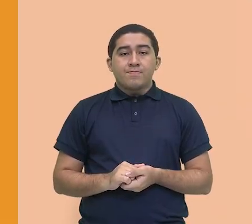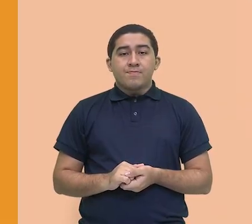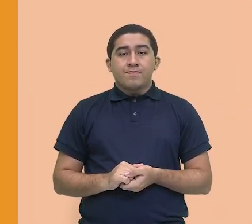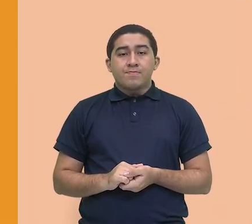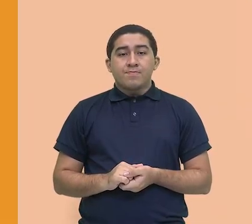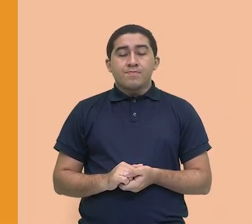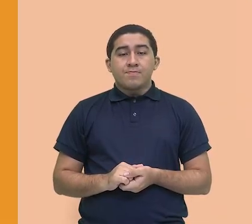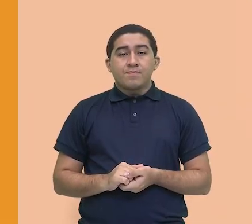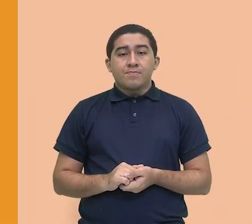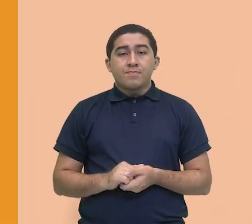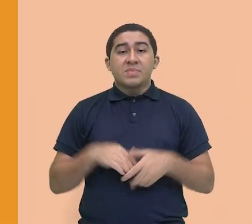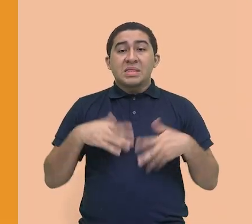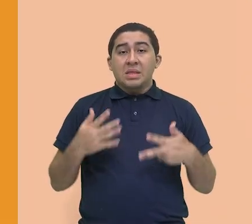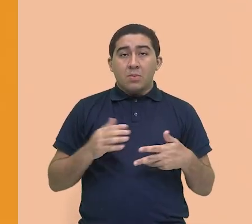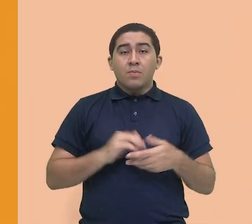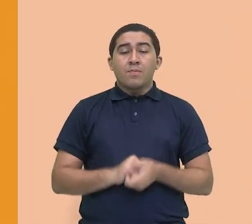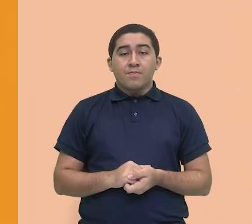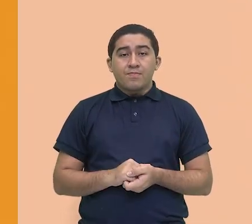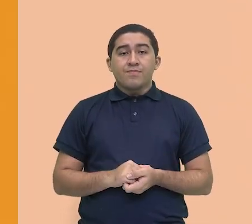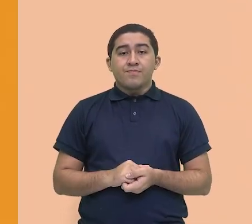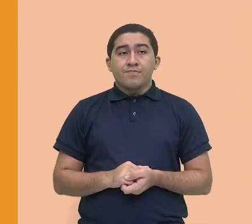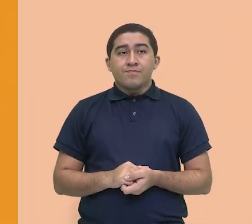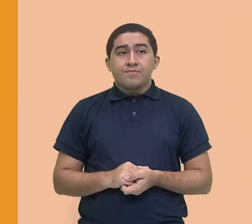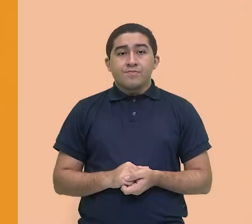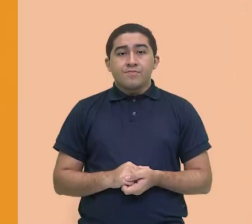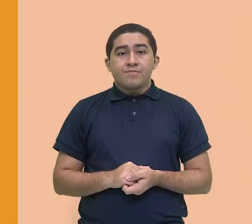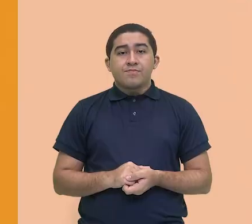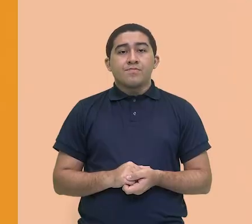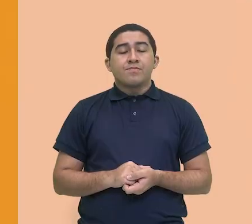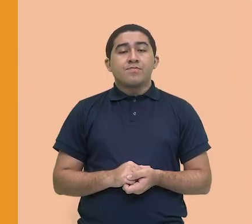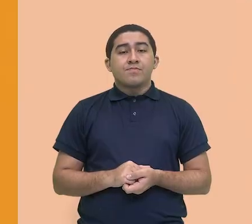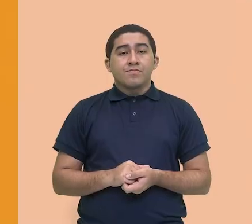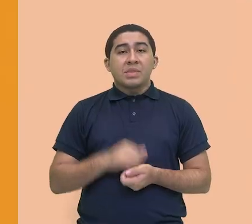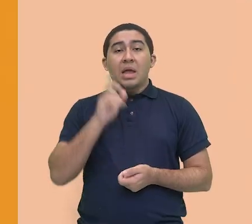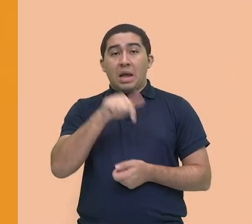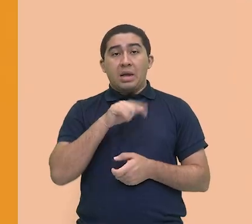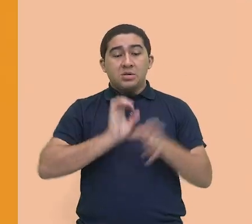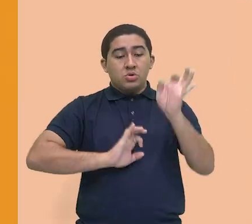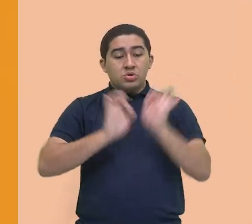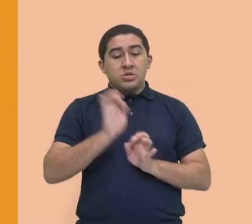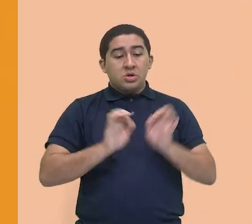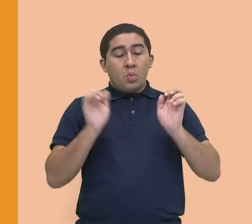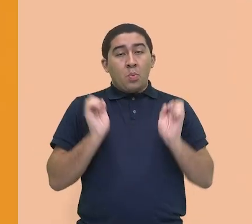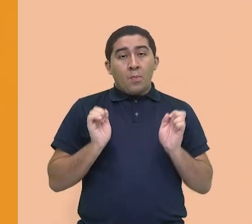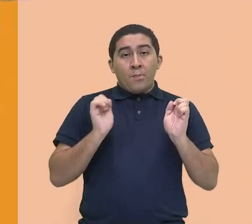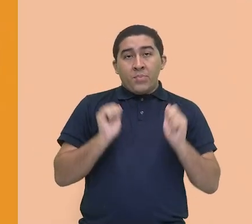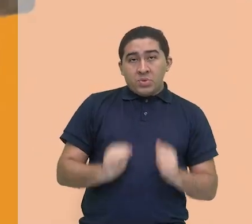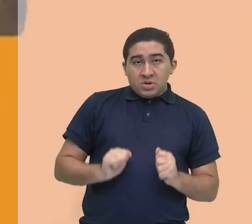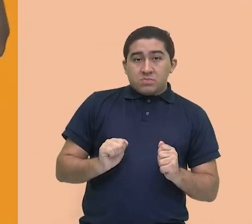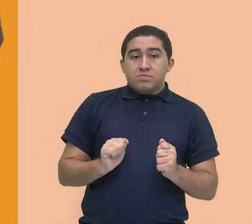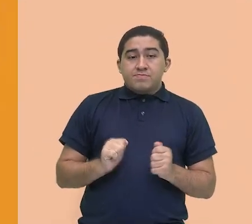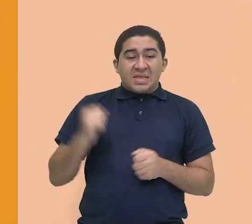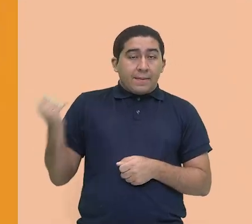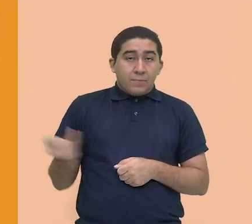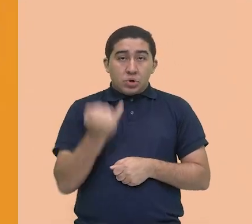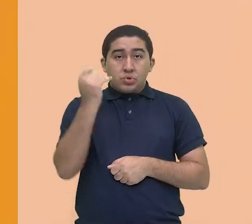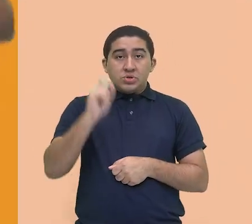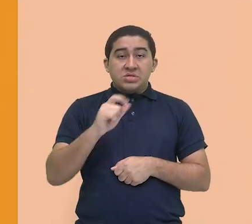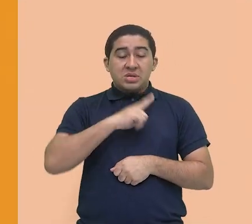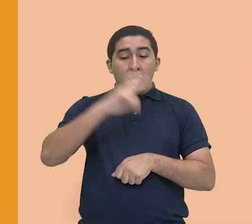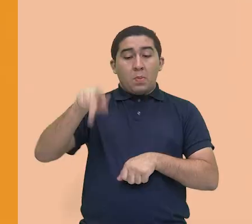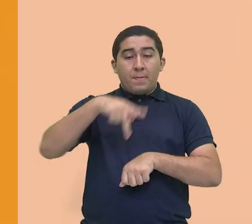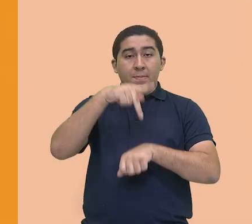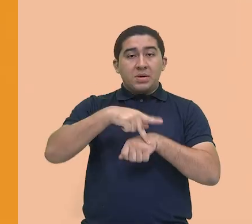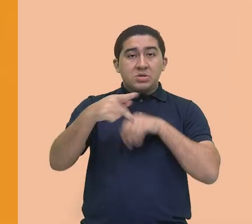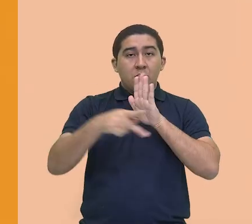segundo pilar, ele fala, né, dessa divisão dos poderes. É importante para que um Estado democrático